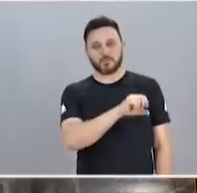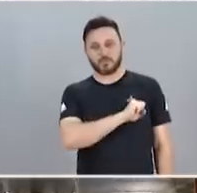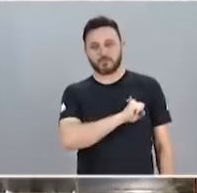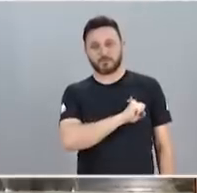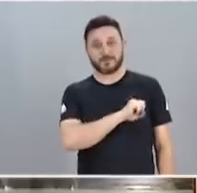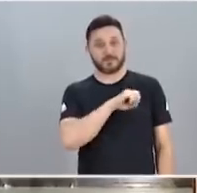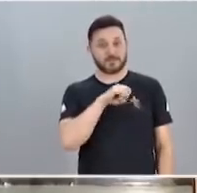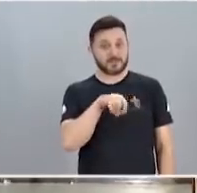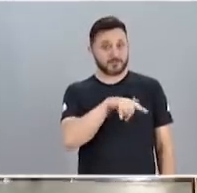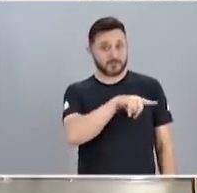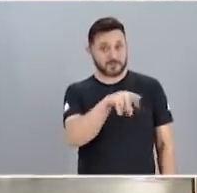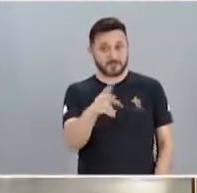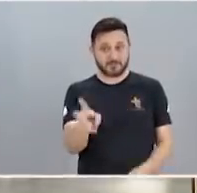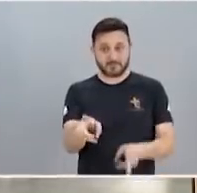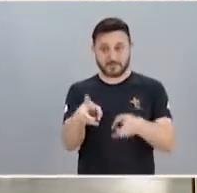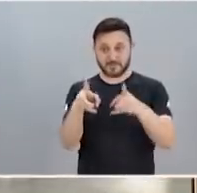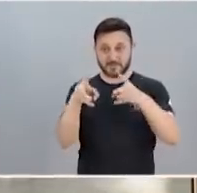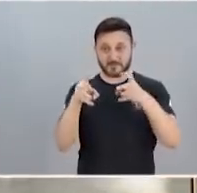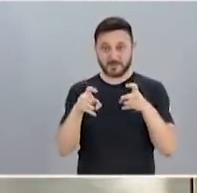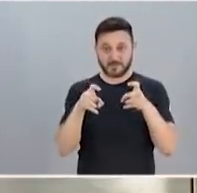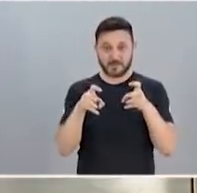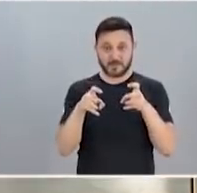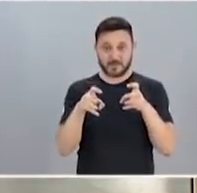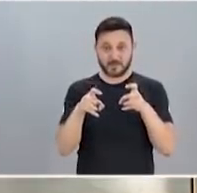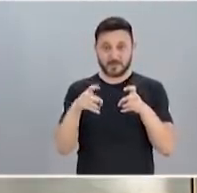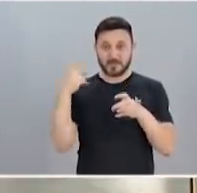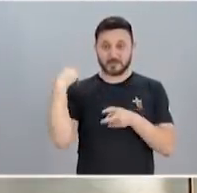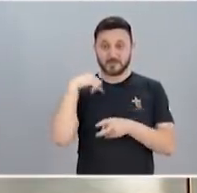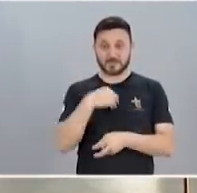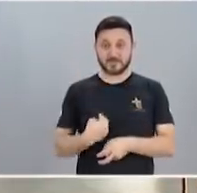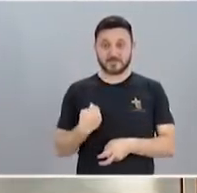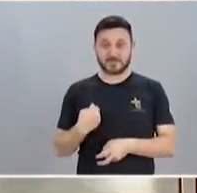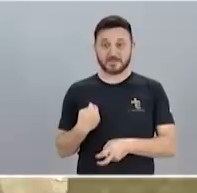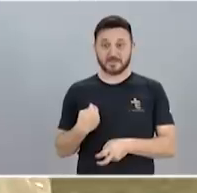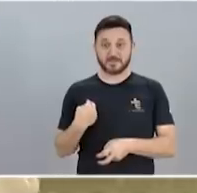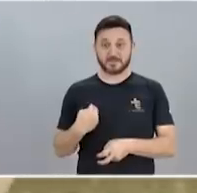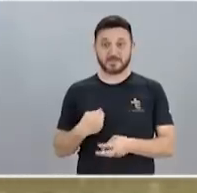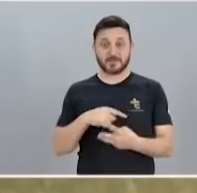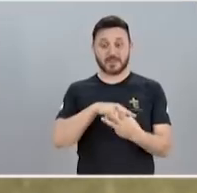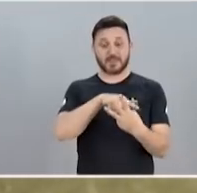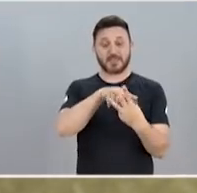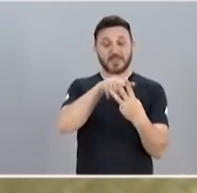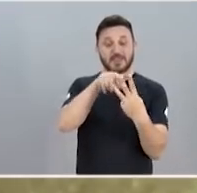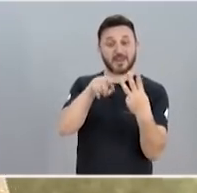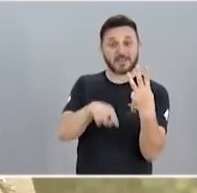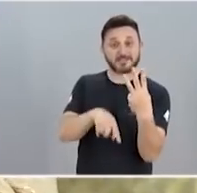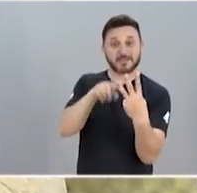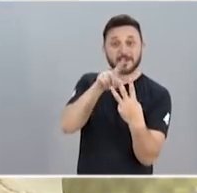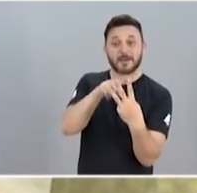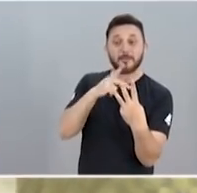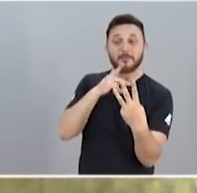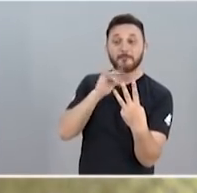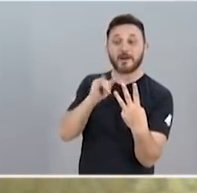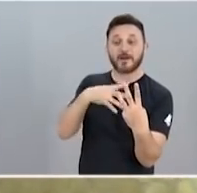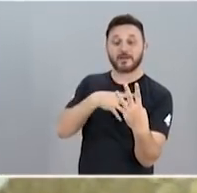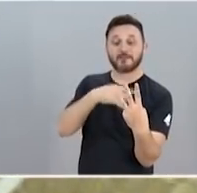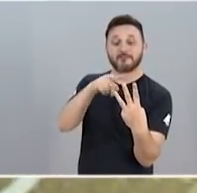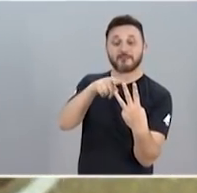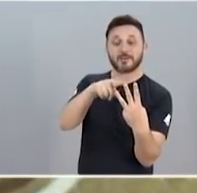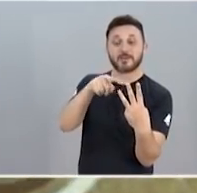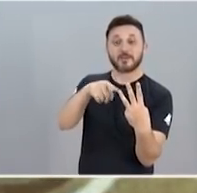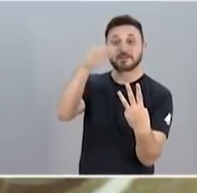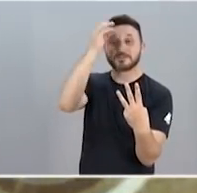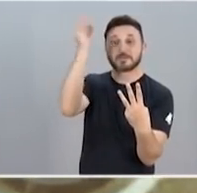E se você perceber, nós estamos falando de três pessoas